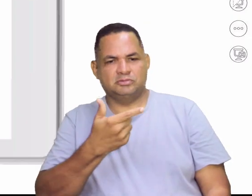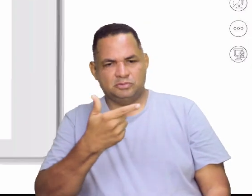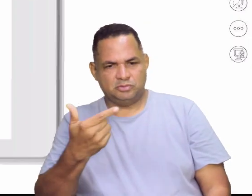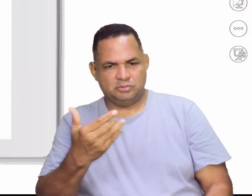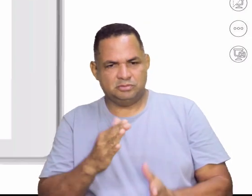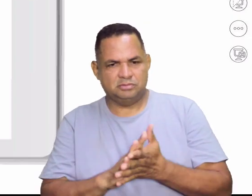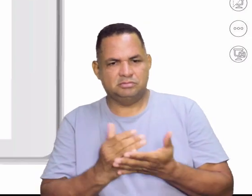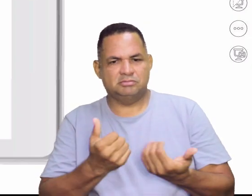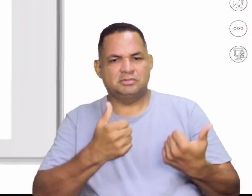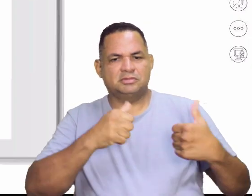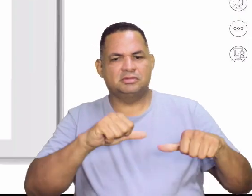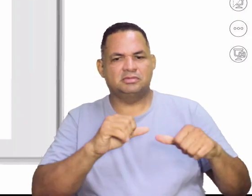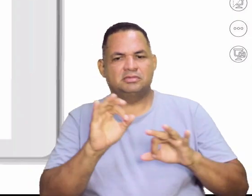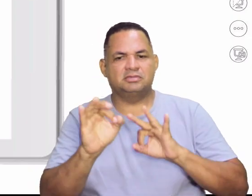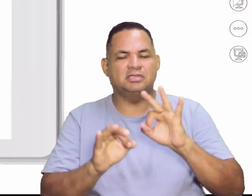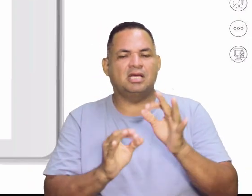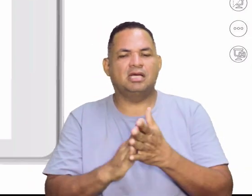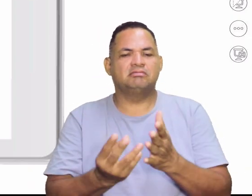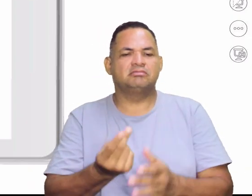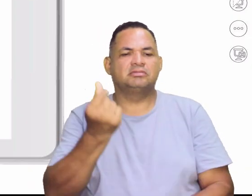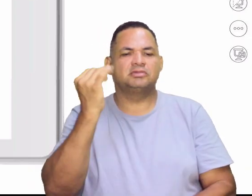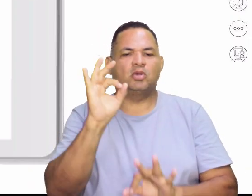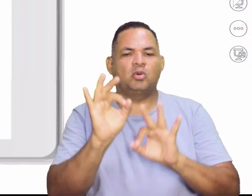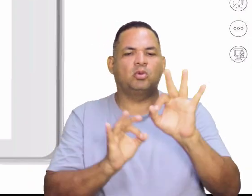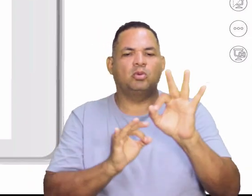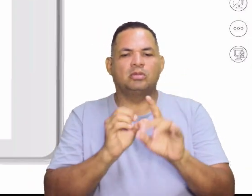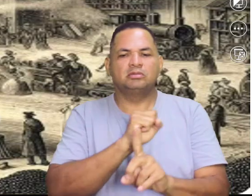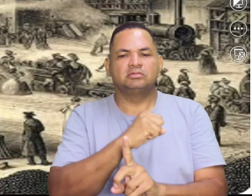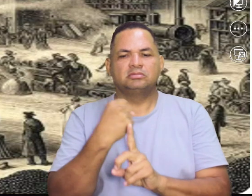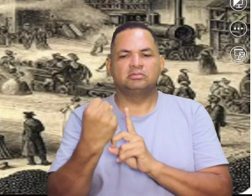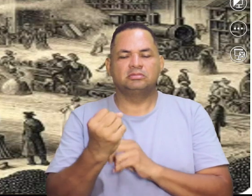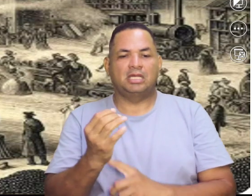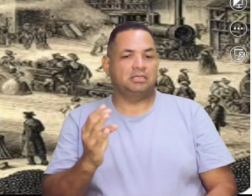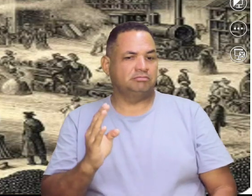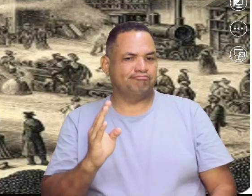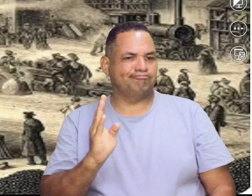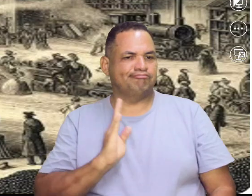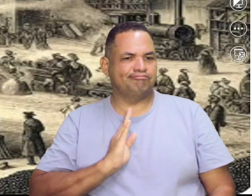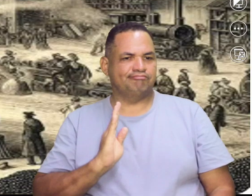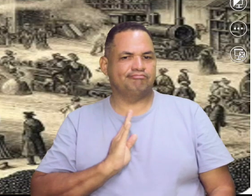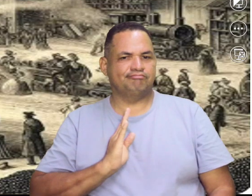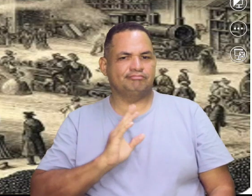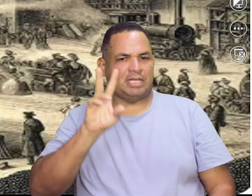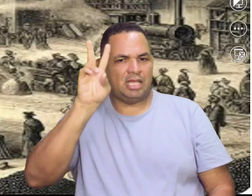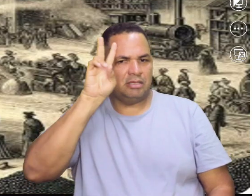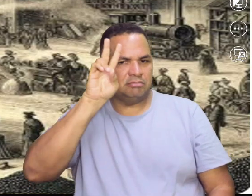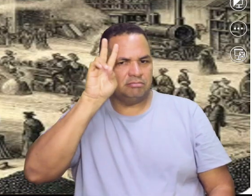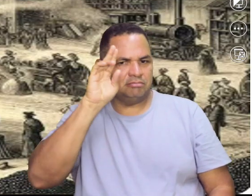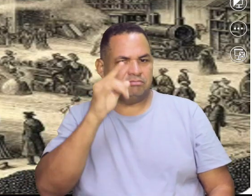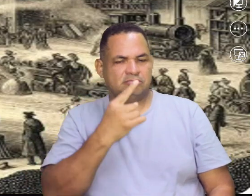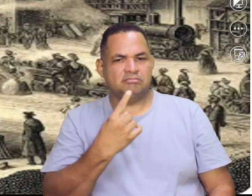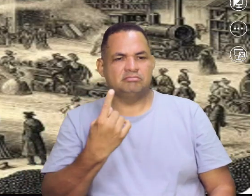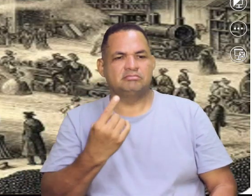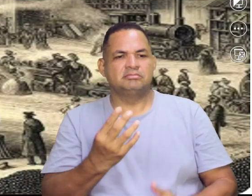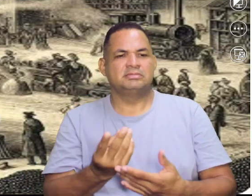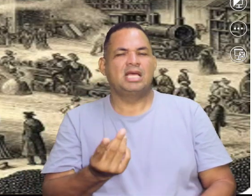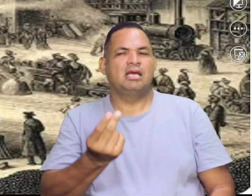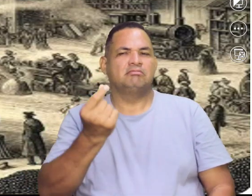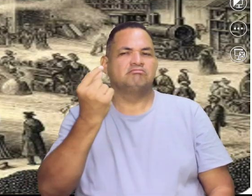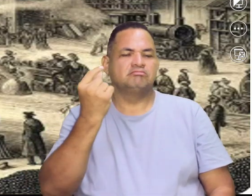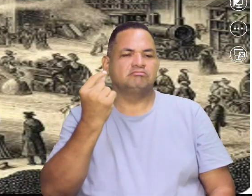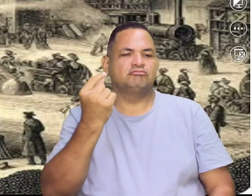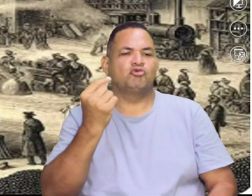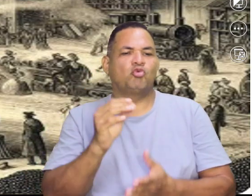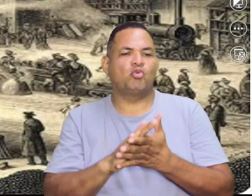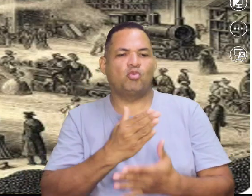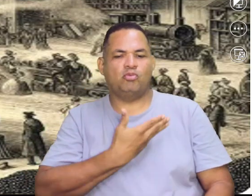antigo regime e a consolidação da sociedade burguesa. Você lembra, pessoal, que o antigo regime